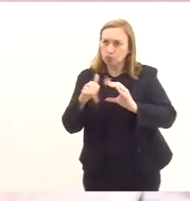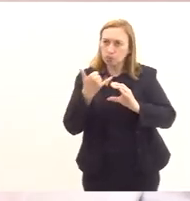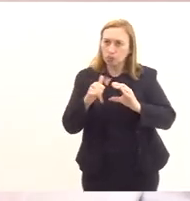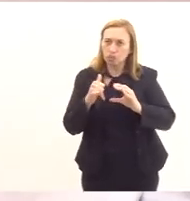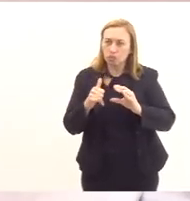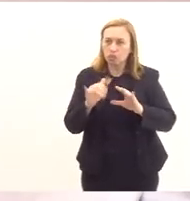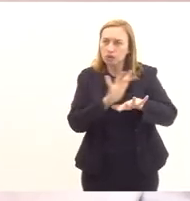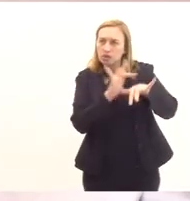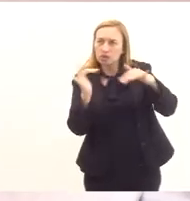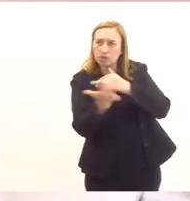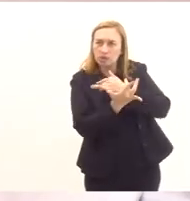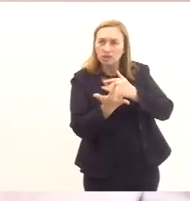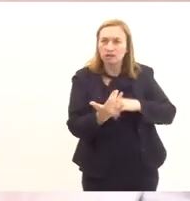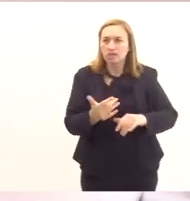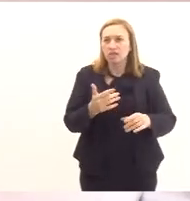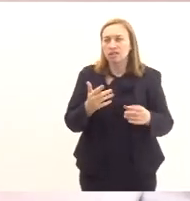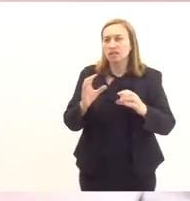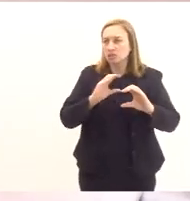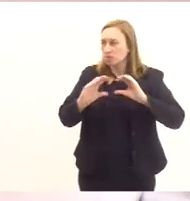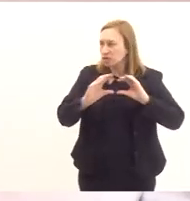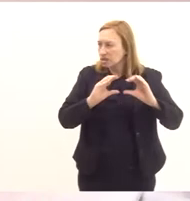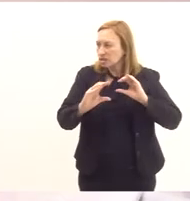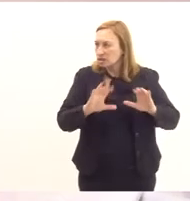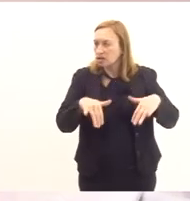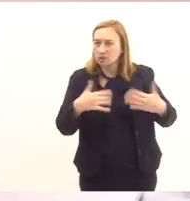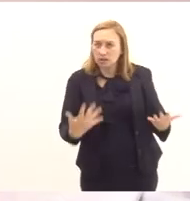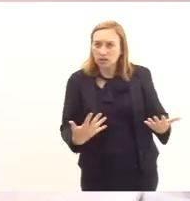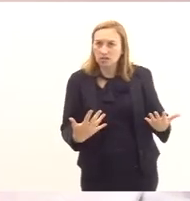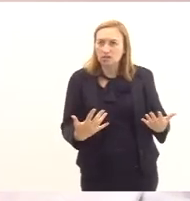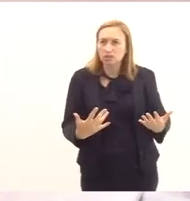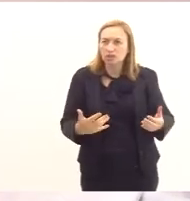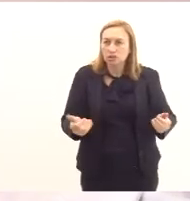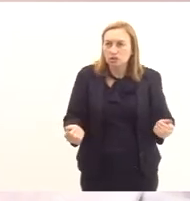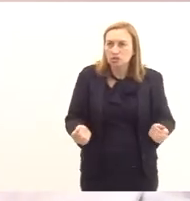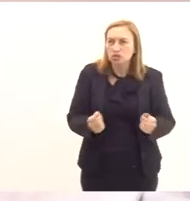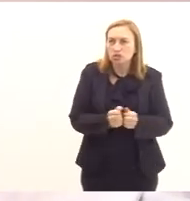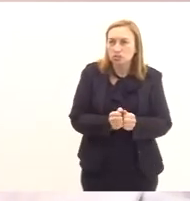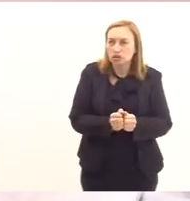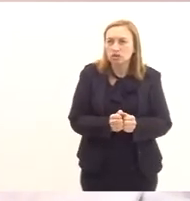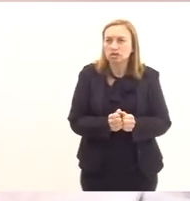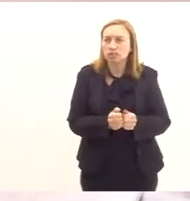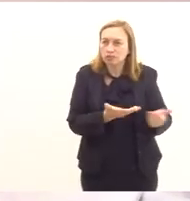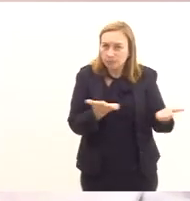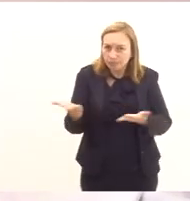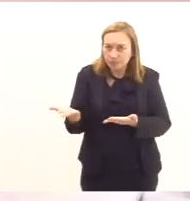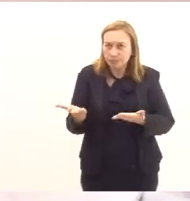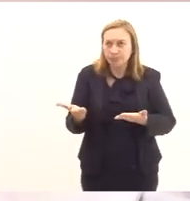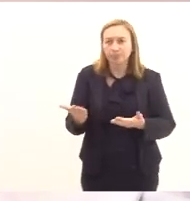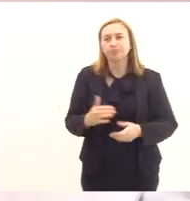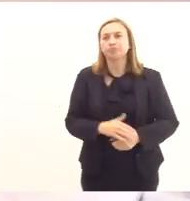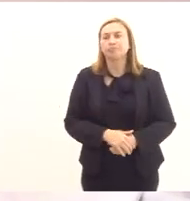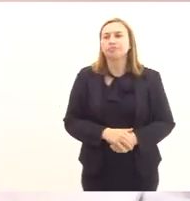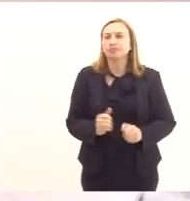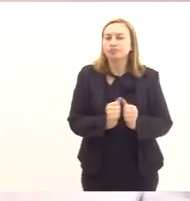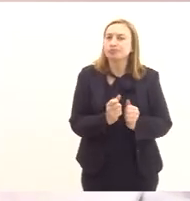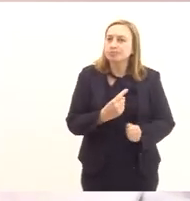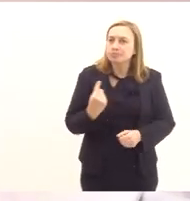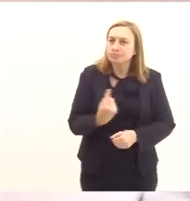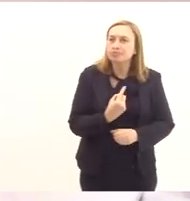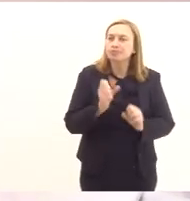para fazer essa interlocução então talvez seja uma uma forma de cooperação aí dos Senhores da senhora com conosco